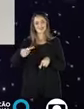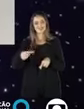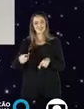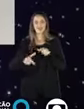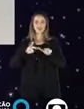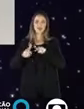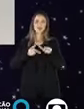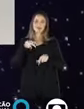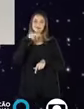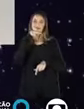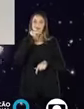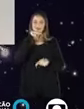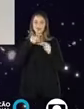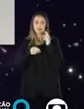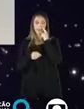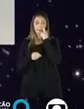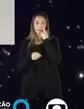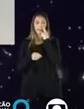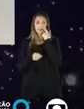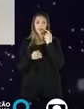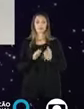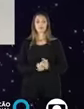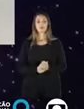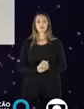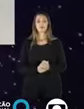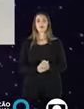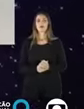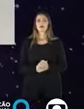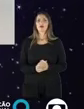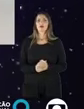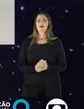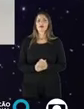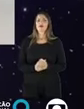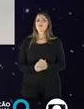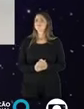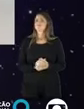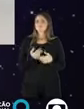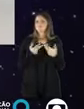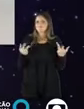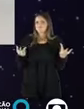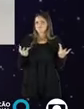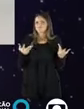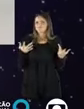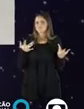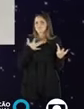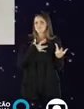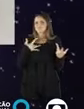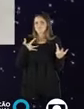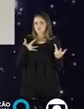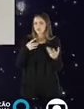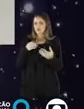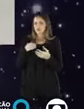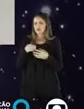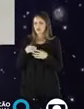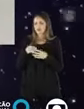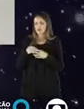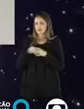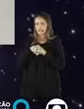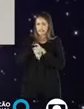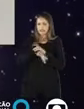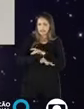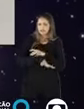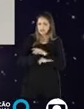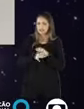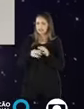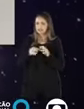nutrição. E um dos hábitos menos saudáveis é de jogar fora cascas, talos, sementes e raízes dos